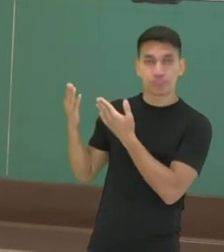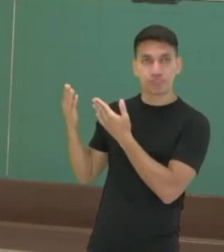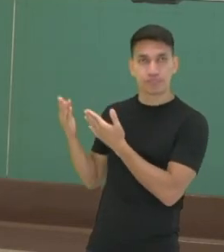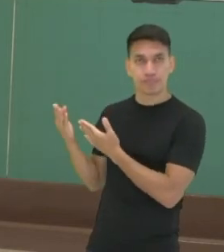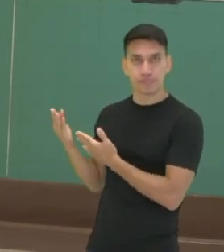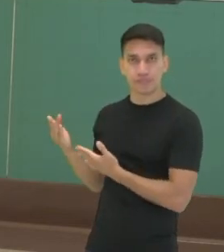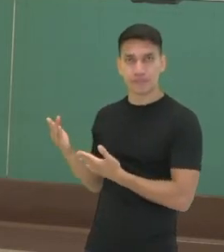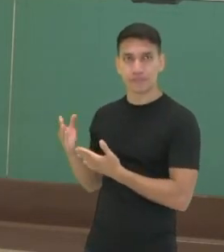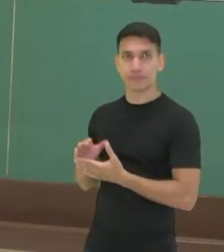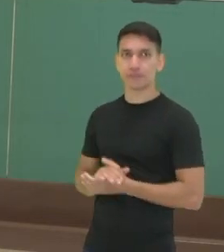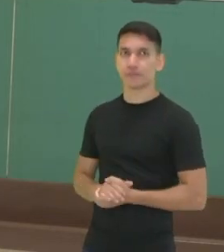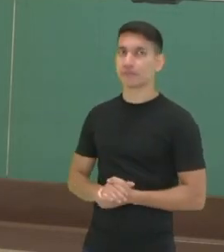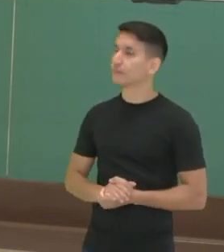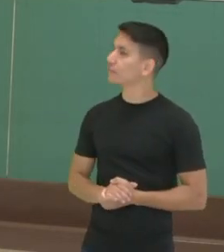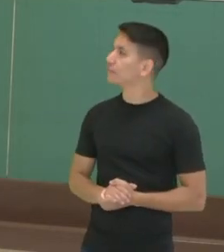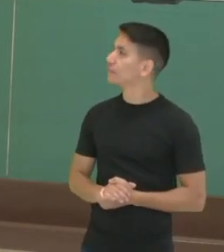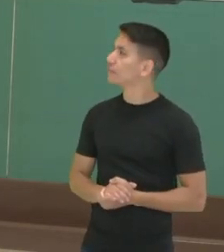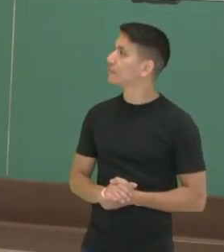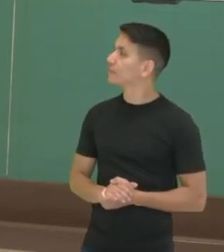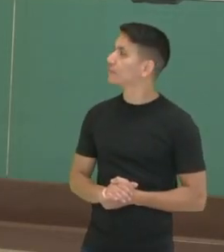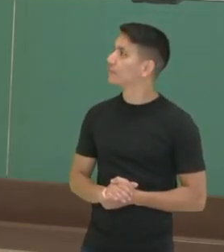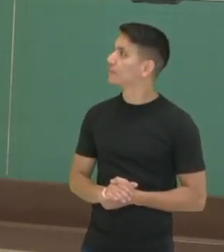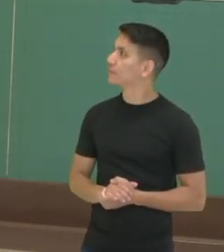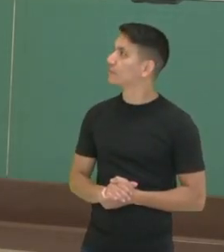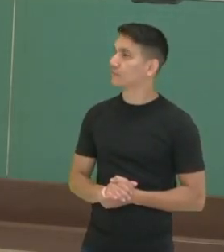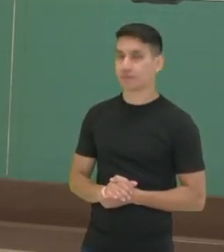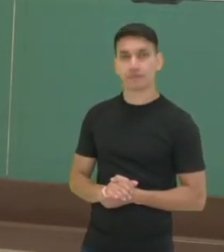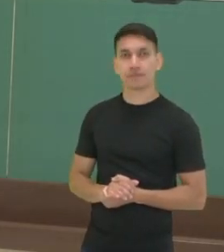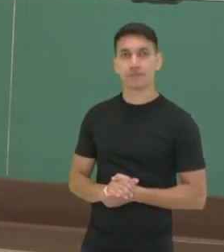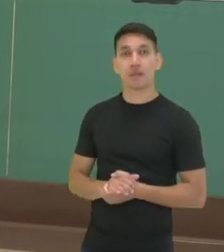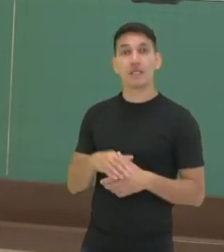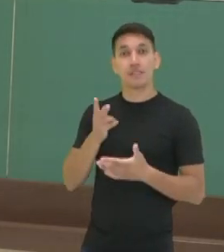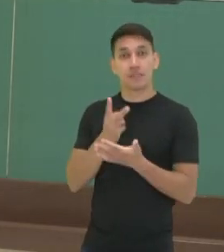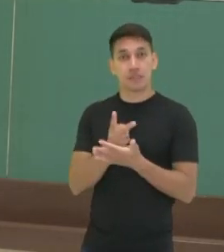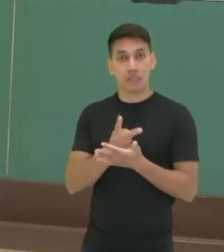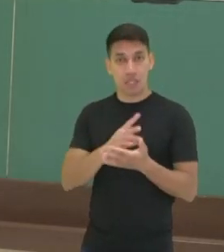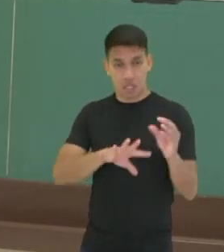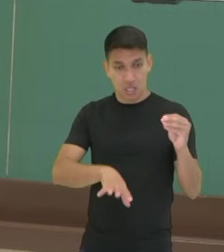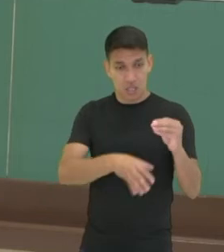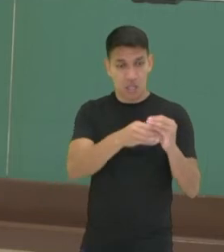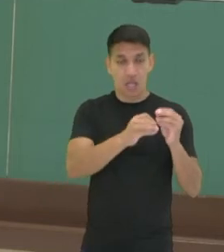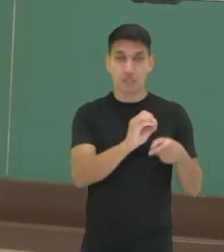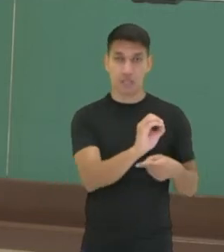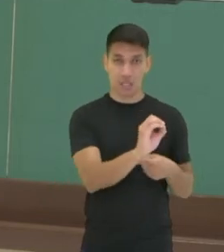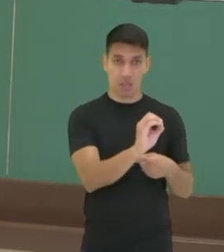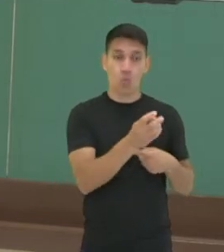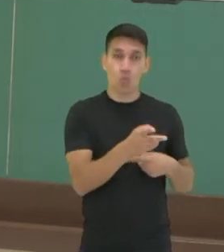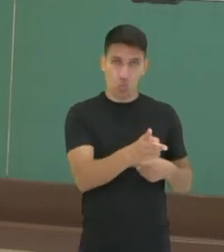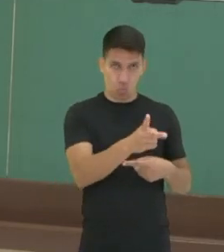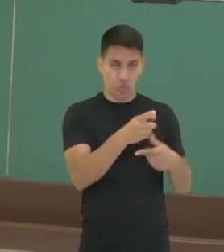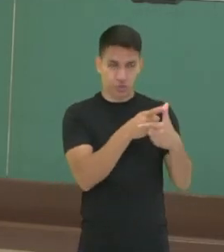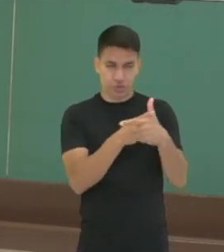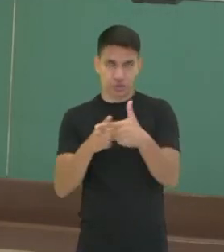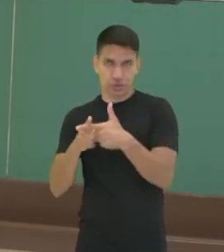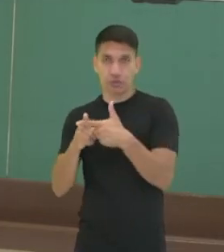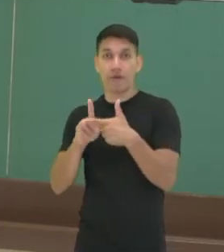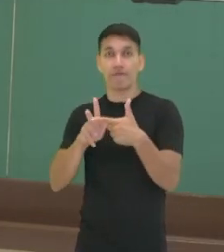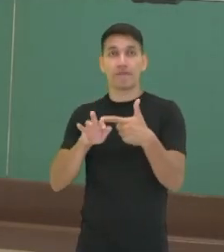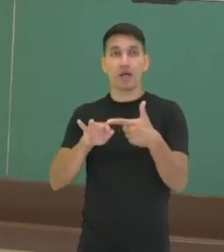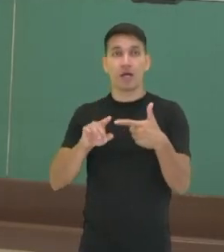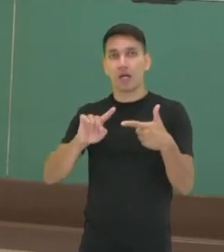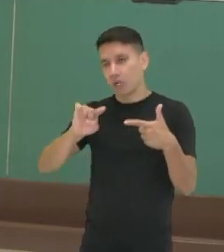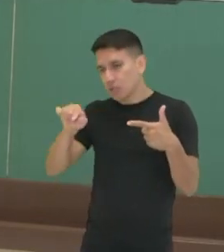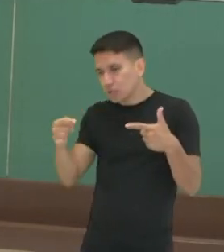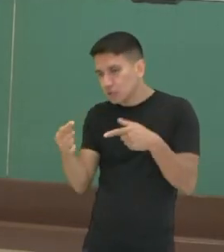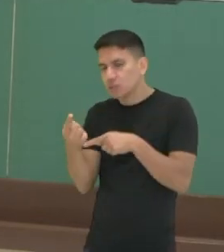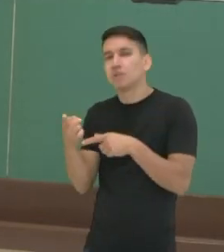dá 325. Aí, a gente tem que acrescentar um zero para continuar a divisão. Depois a gente vai lá e multiplica por